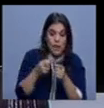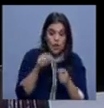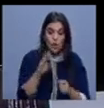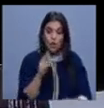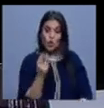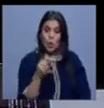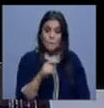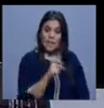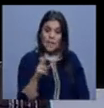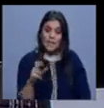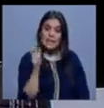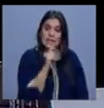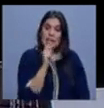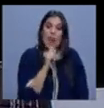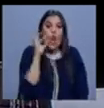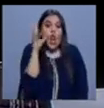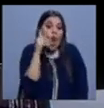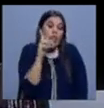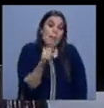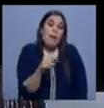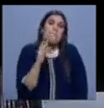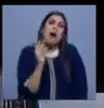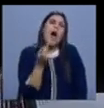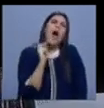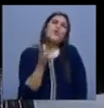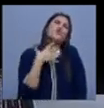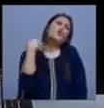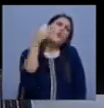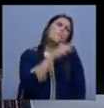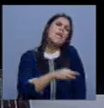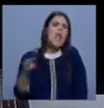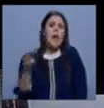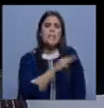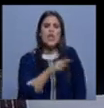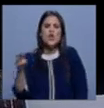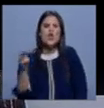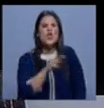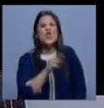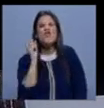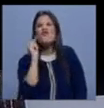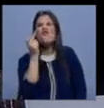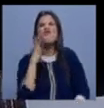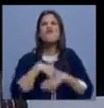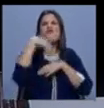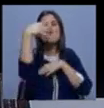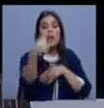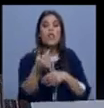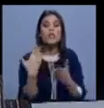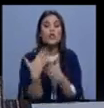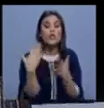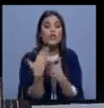nosso Júpiter será um Júpiter quente. E, portanto, nós, ao fazer este estudo, estamos a olhar para aquilo que será, eventualmente, como é que